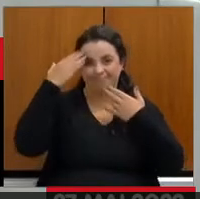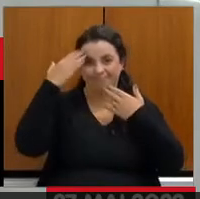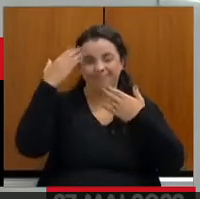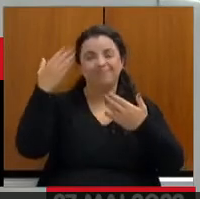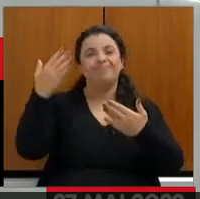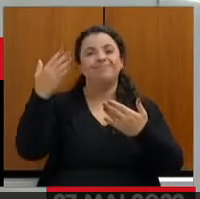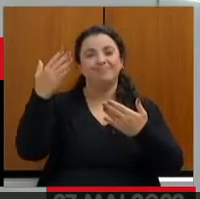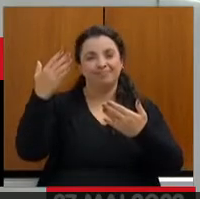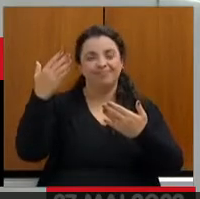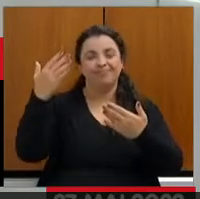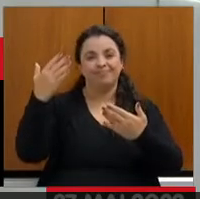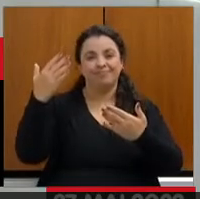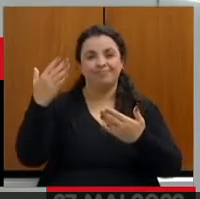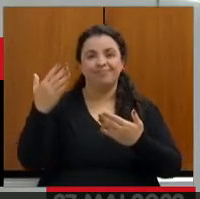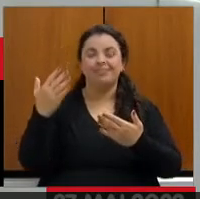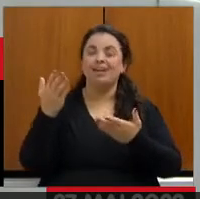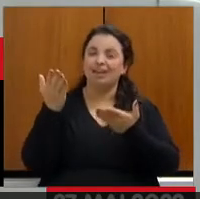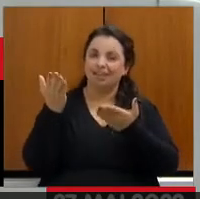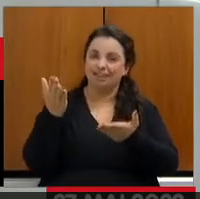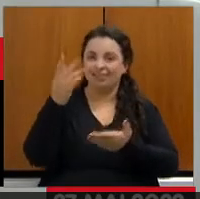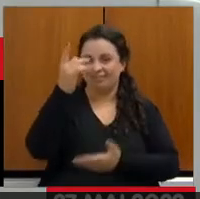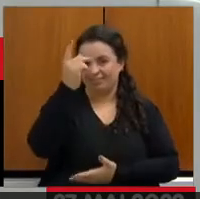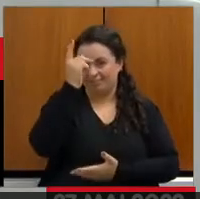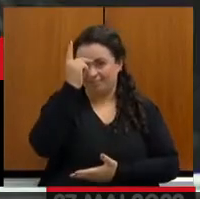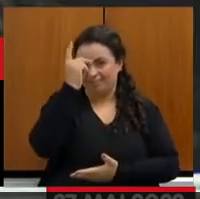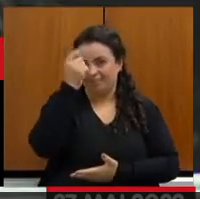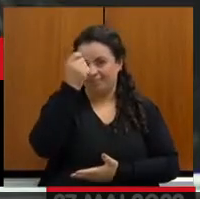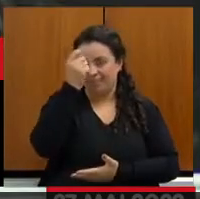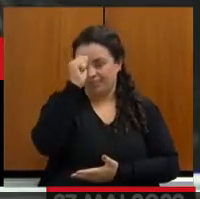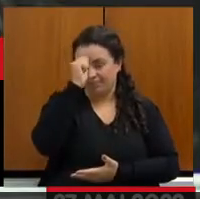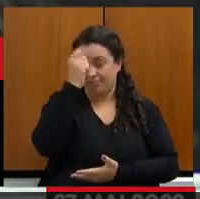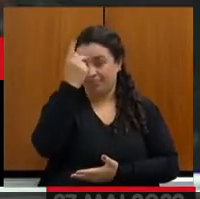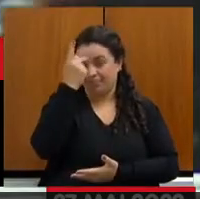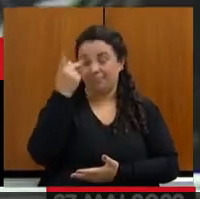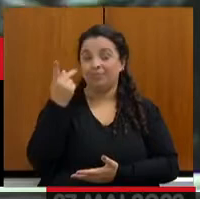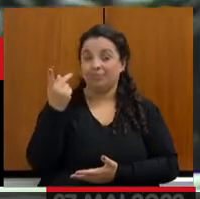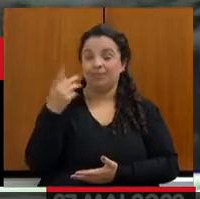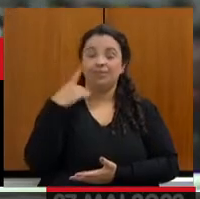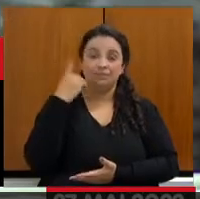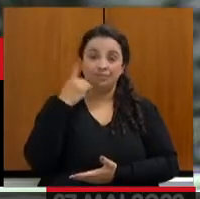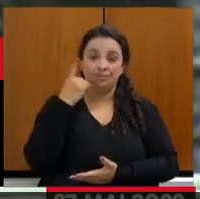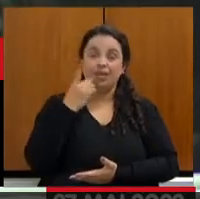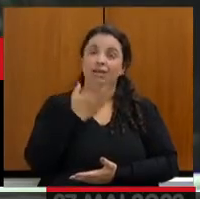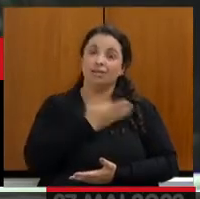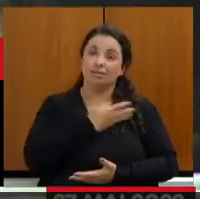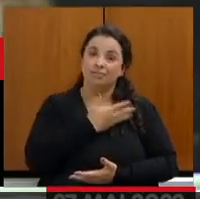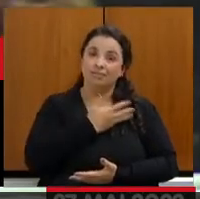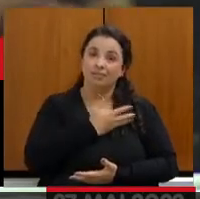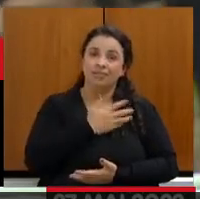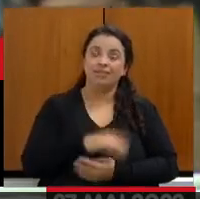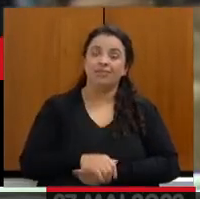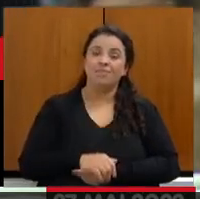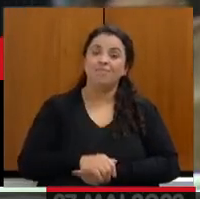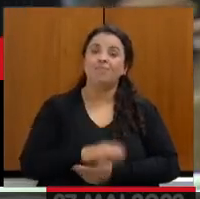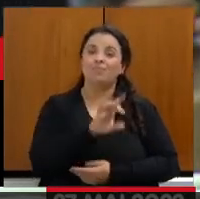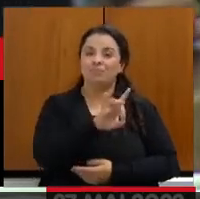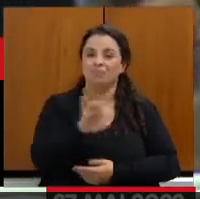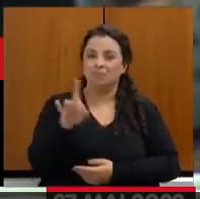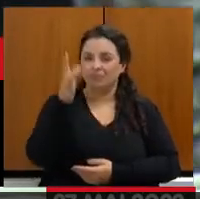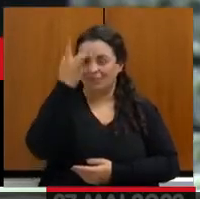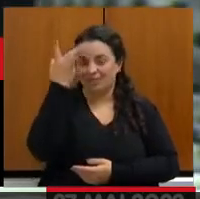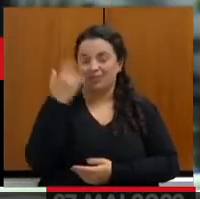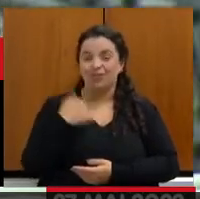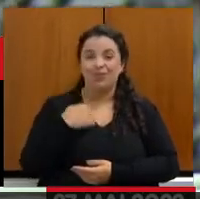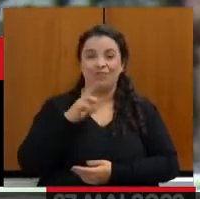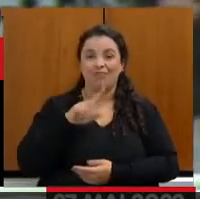é a deputada Ana Paula amiga e a cada um de vocês em muitos momentos eu